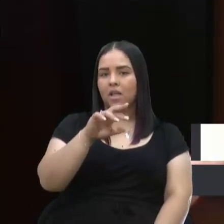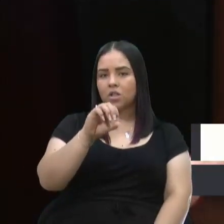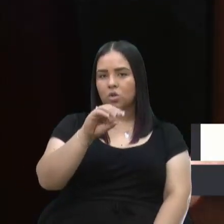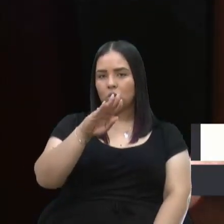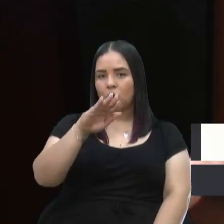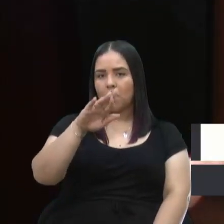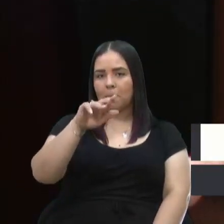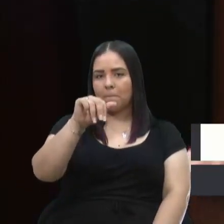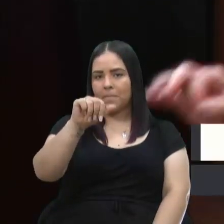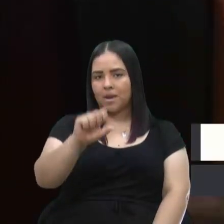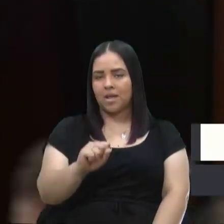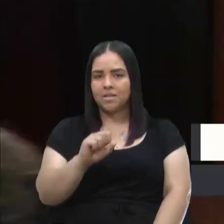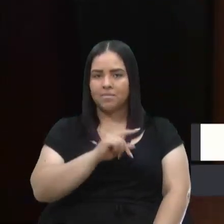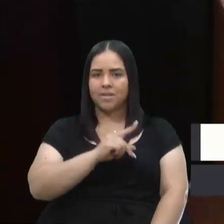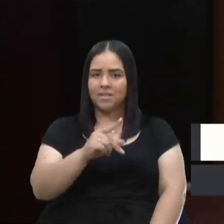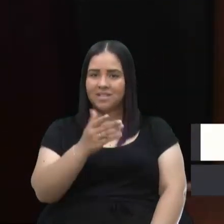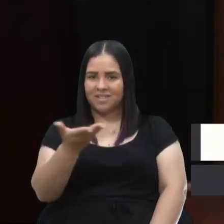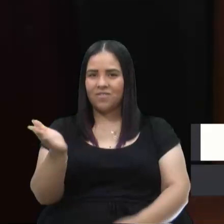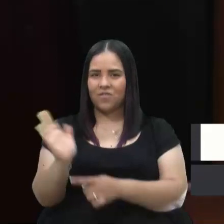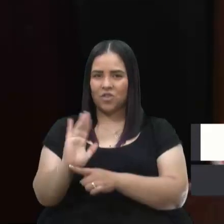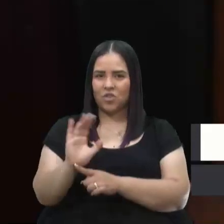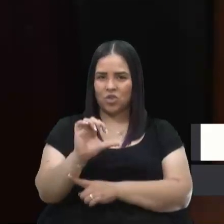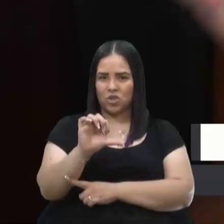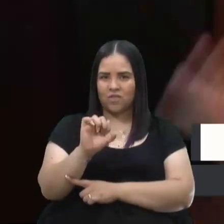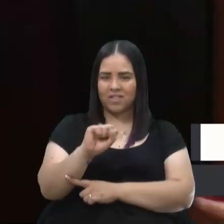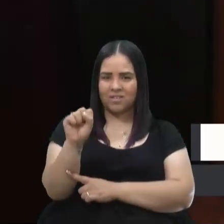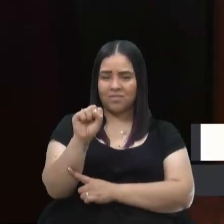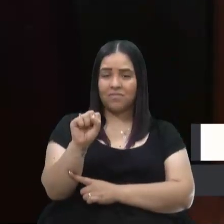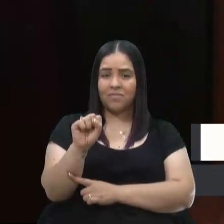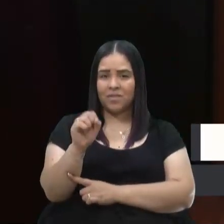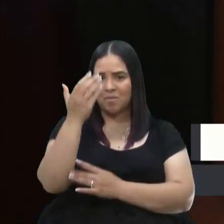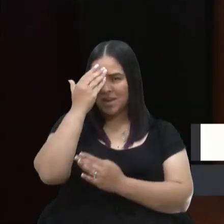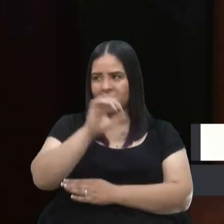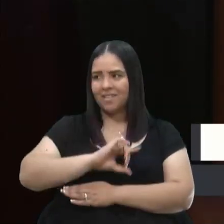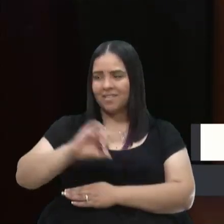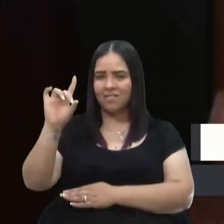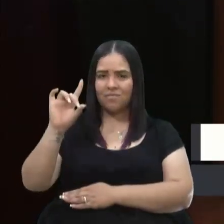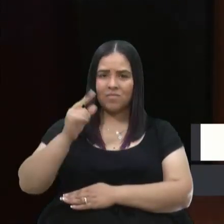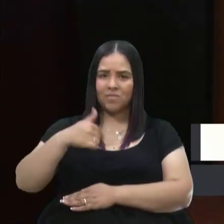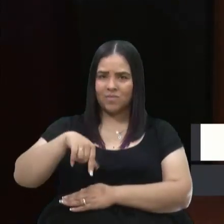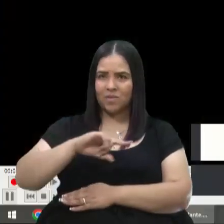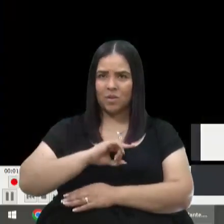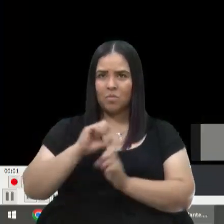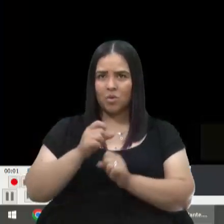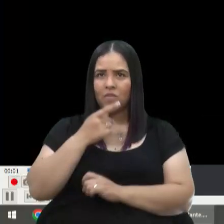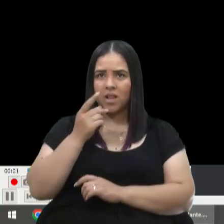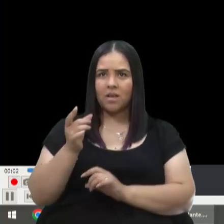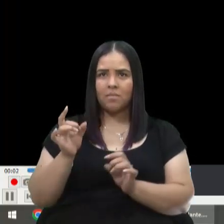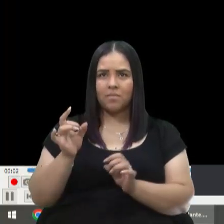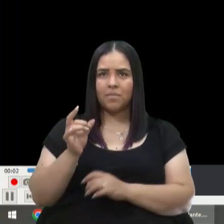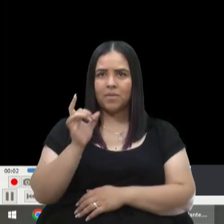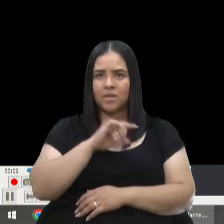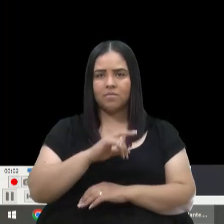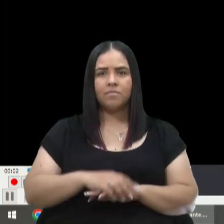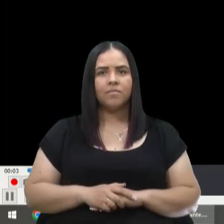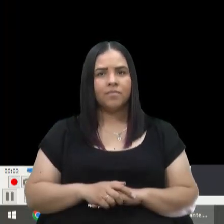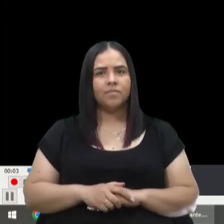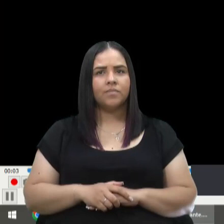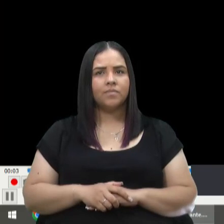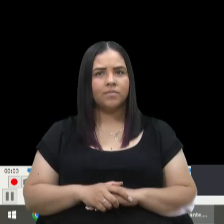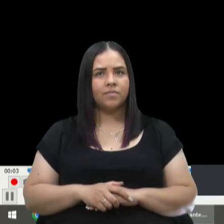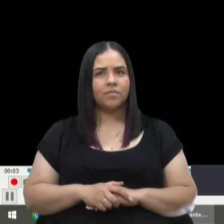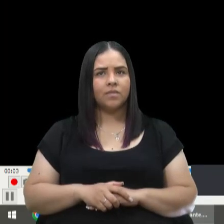vai dizer nesse vídeo de 9 segundos que, graças a Deus, a gente pode desmentir. O governo de